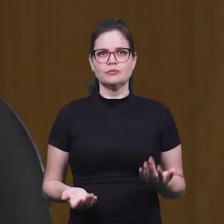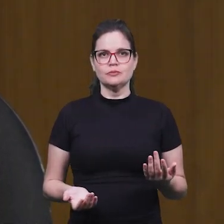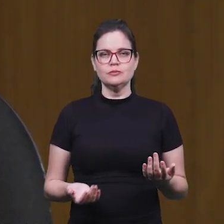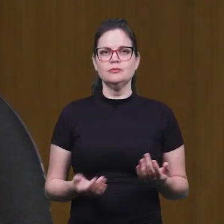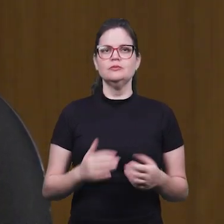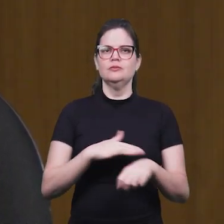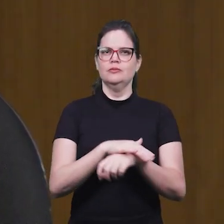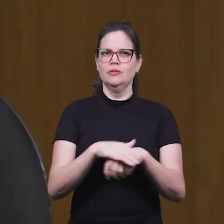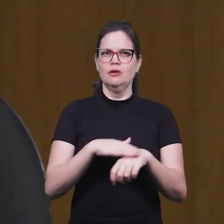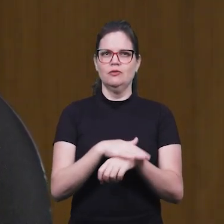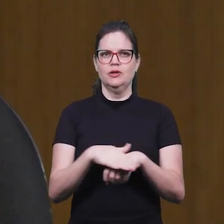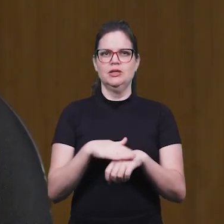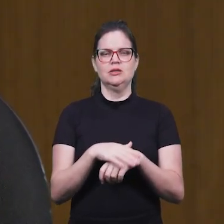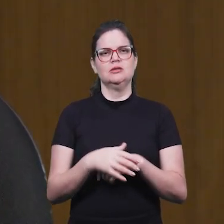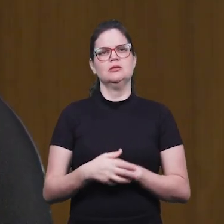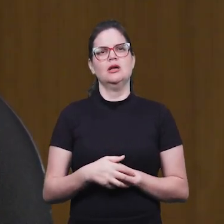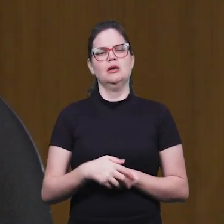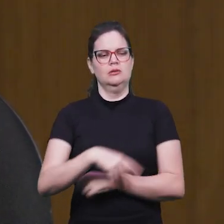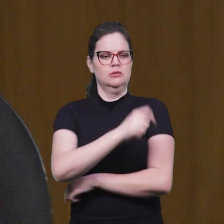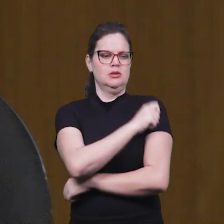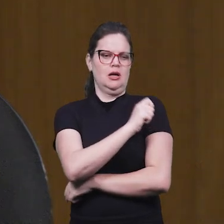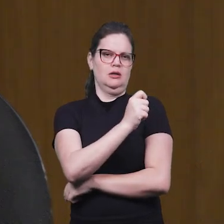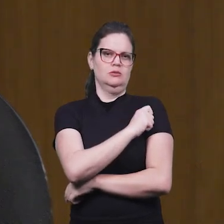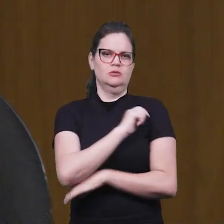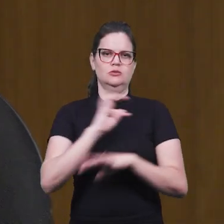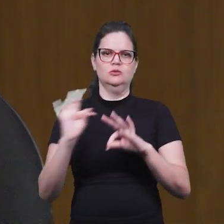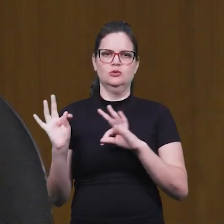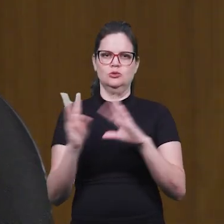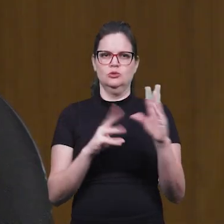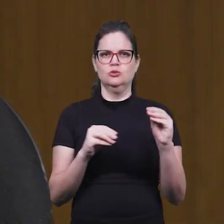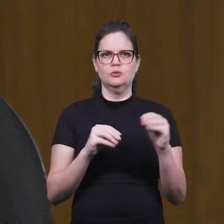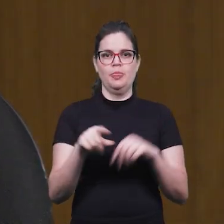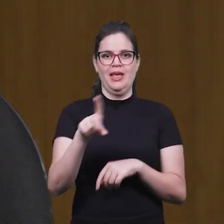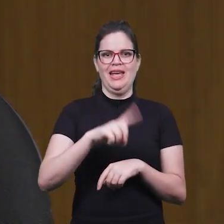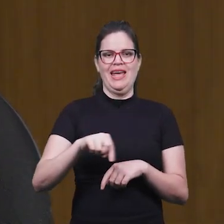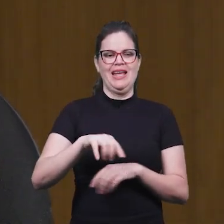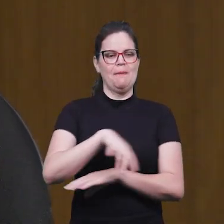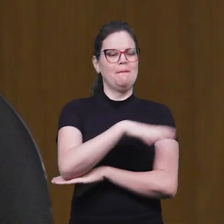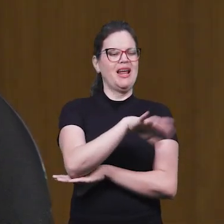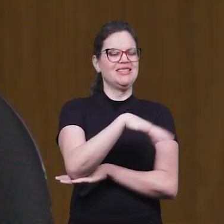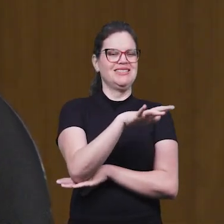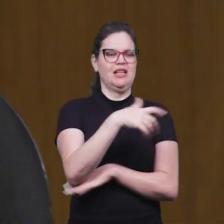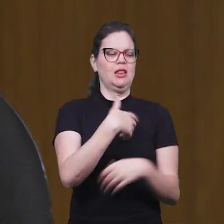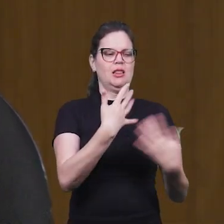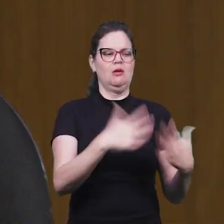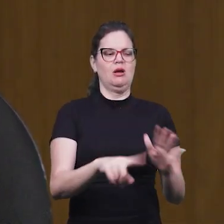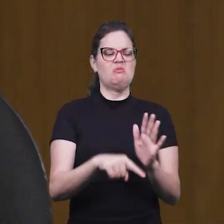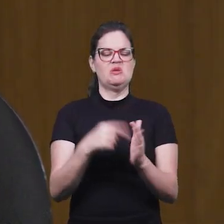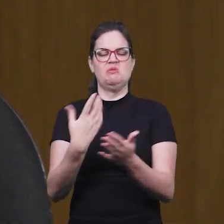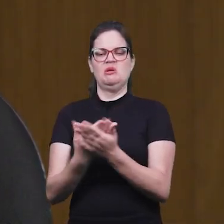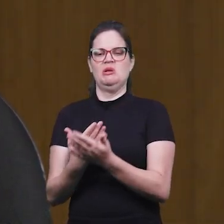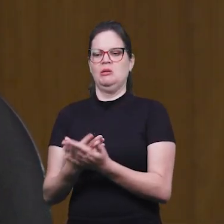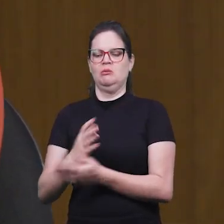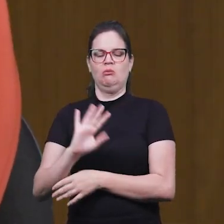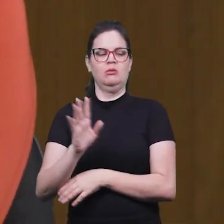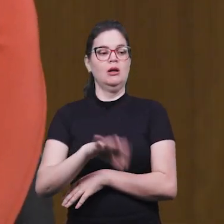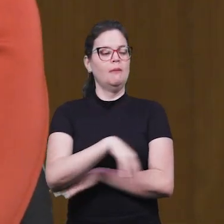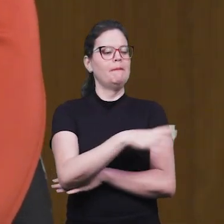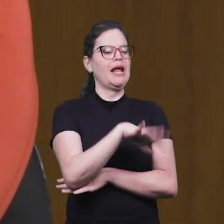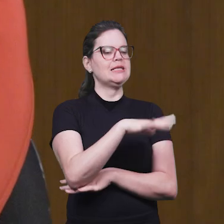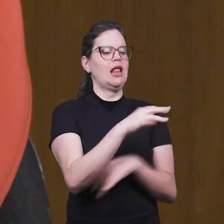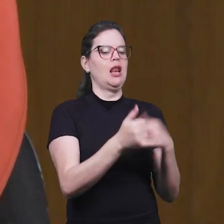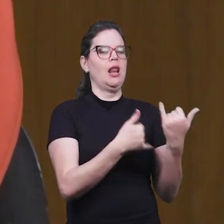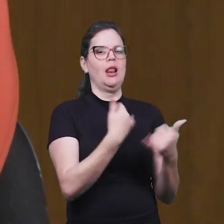conversei com os alunos que ficavam na pracinha, não iam para a primeira aula, os professores reclamavam que eram 2, 3